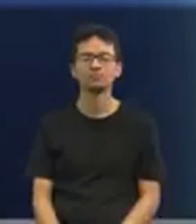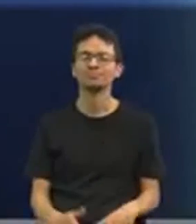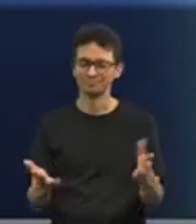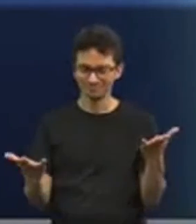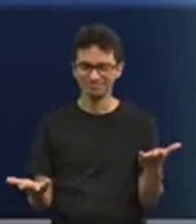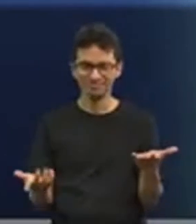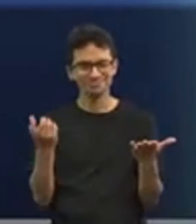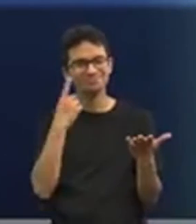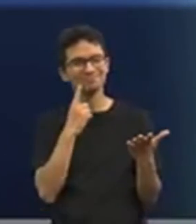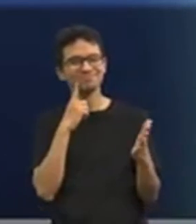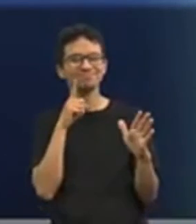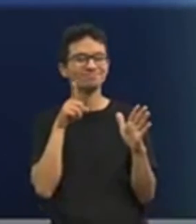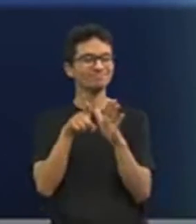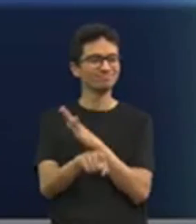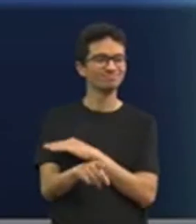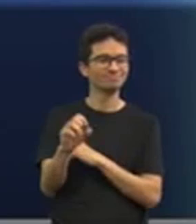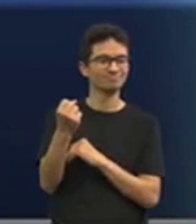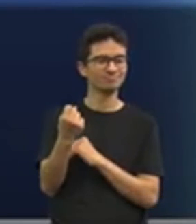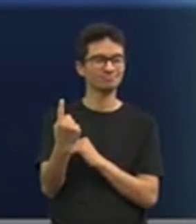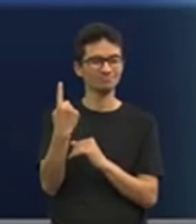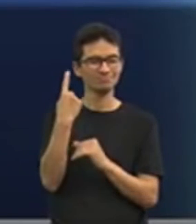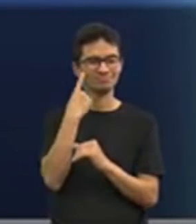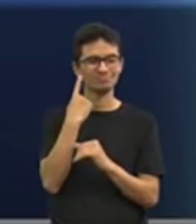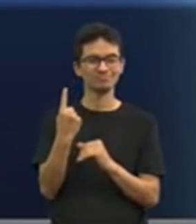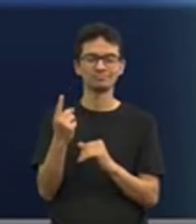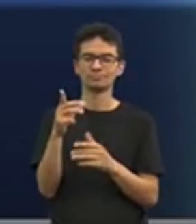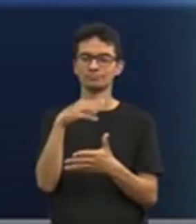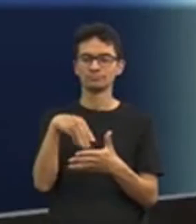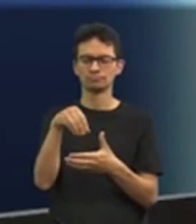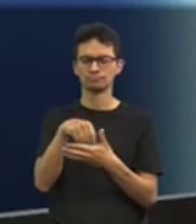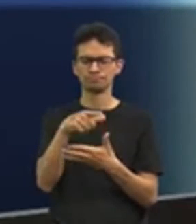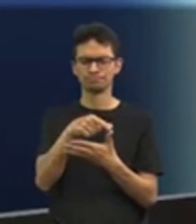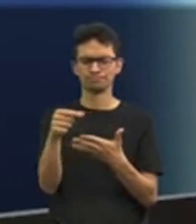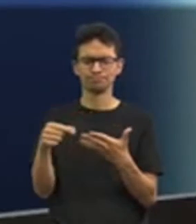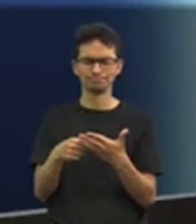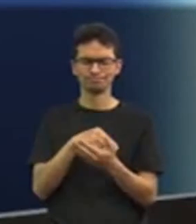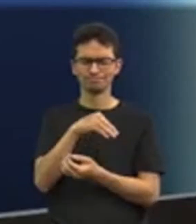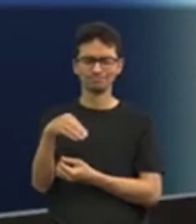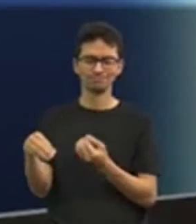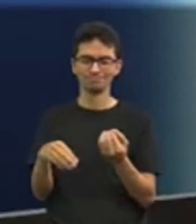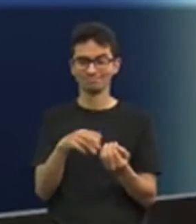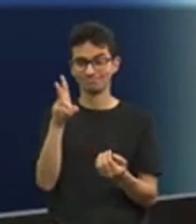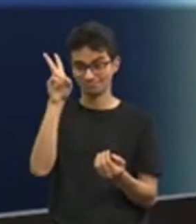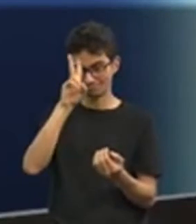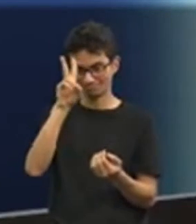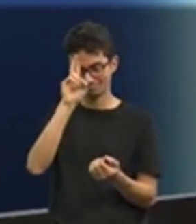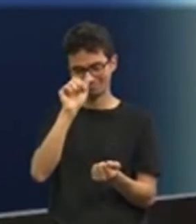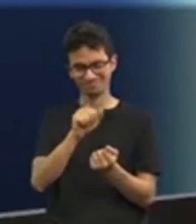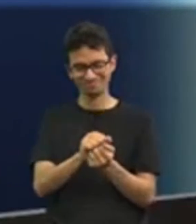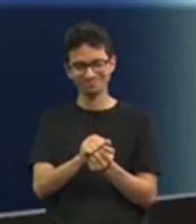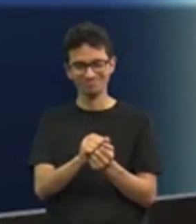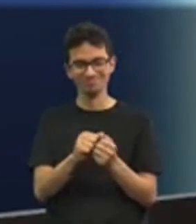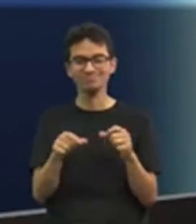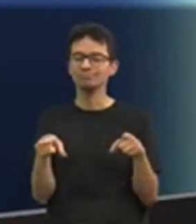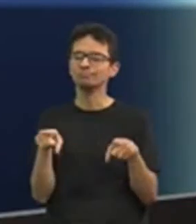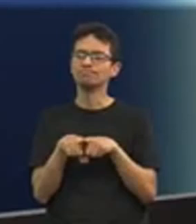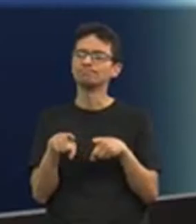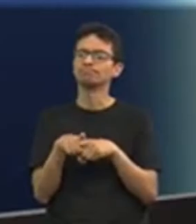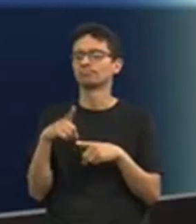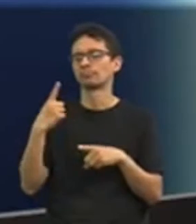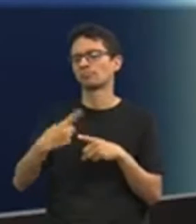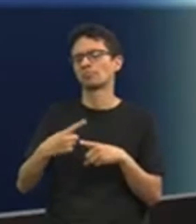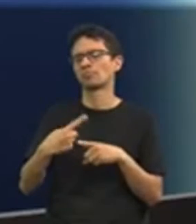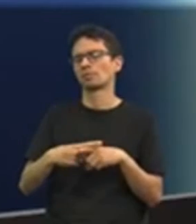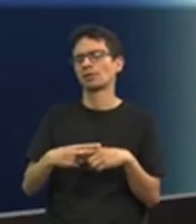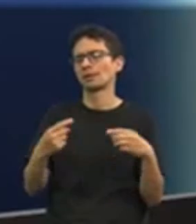a questão 81 é uma questão interdisciplinar com a parte de história também nós temos aí porque